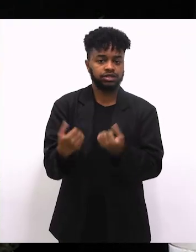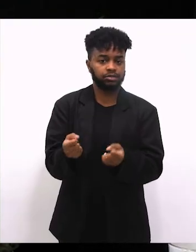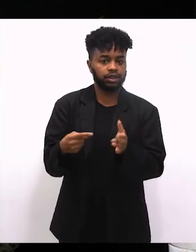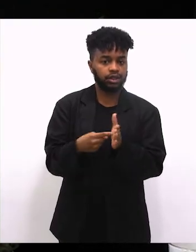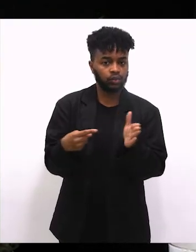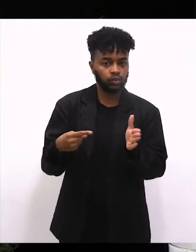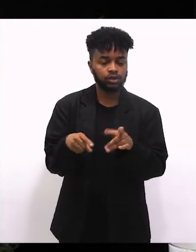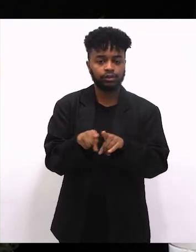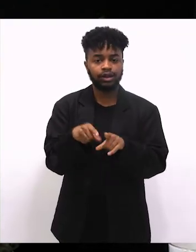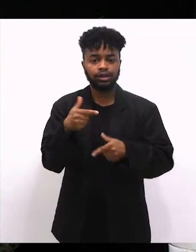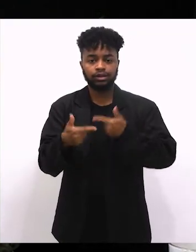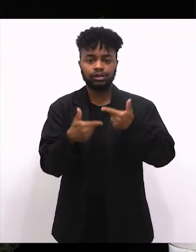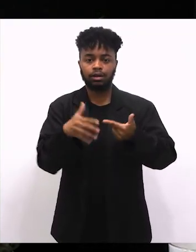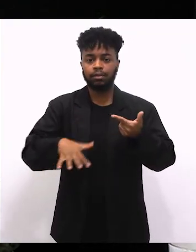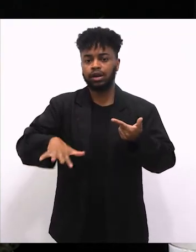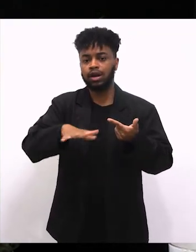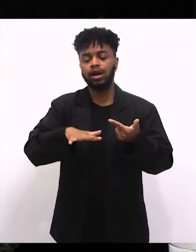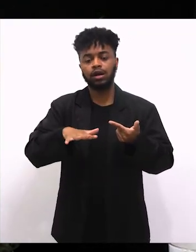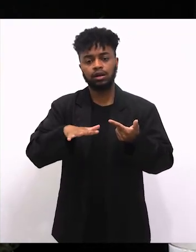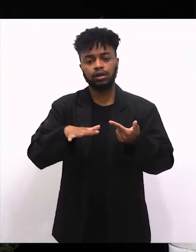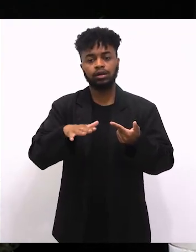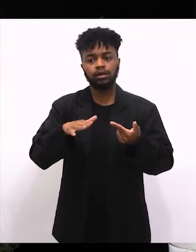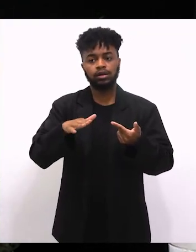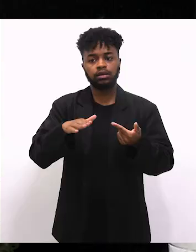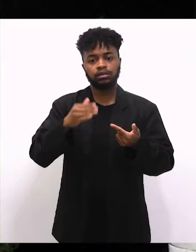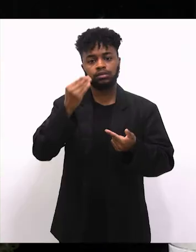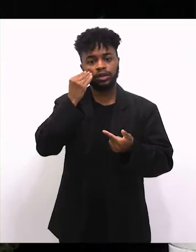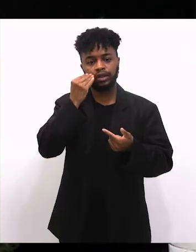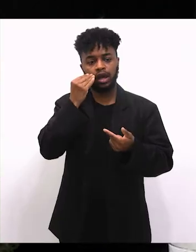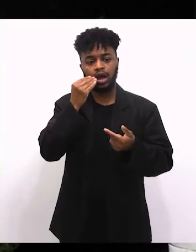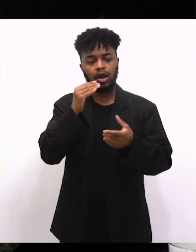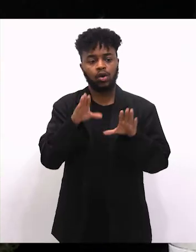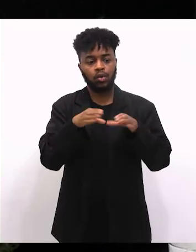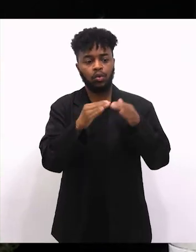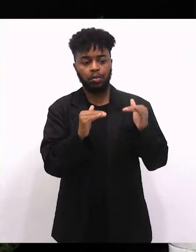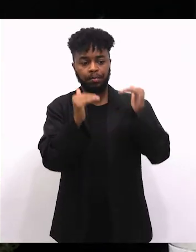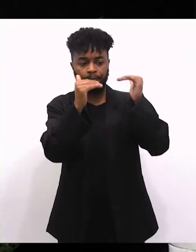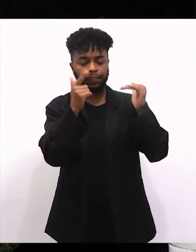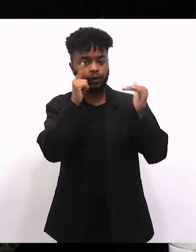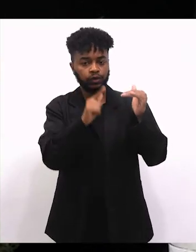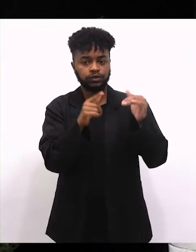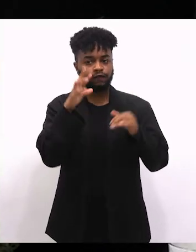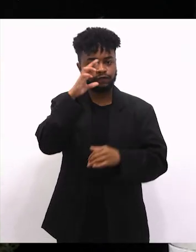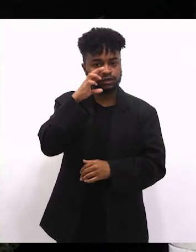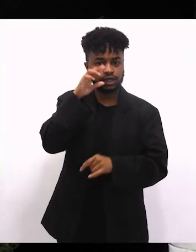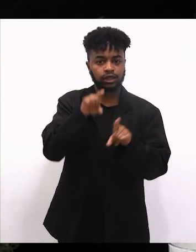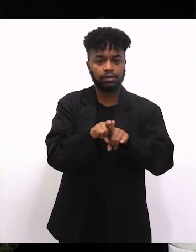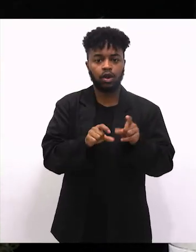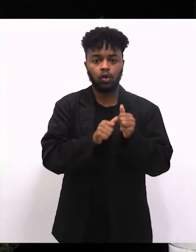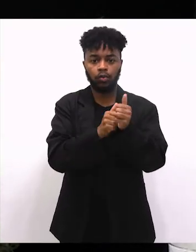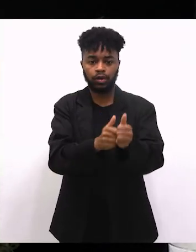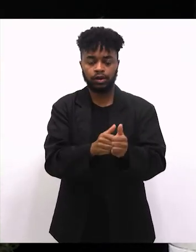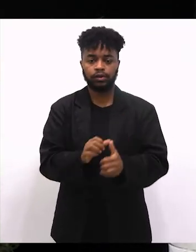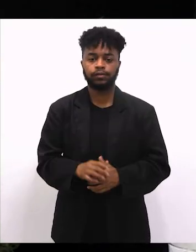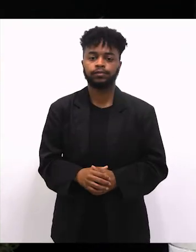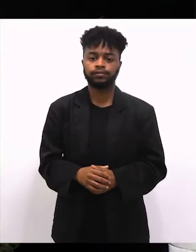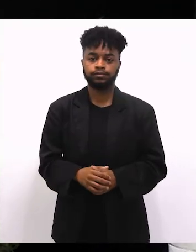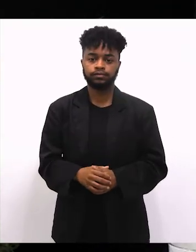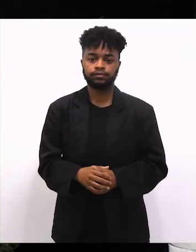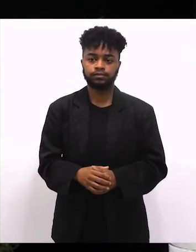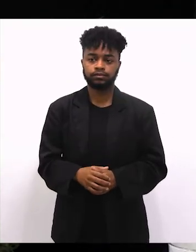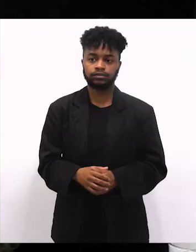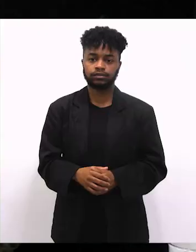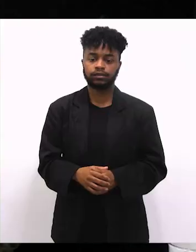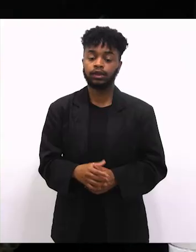receber as denúncias e trabalhar na rede para que as autoridades possam fiscalizar e a gente acompanhar os casos. A gente também